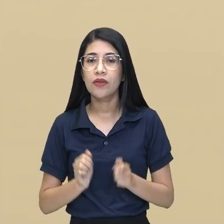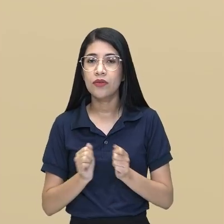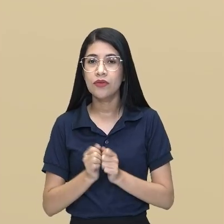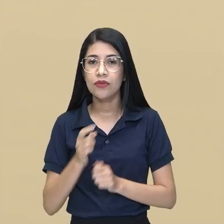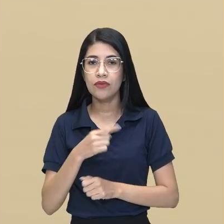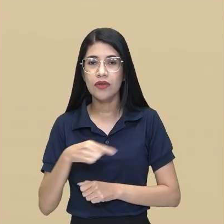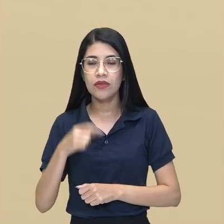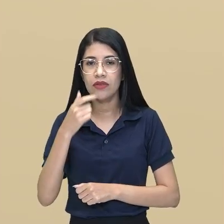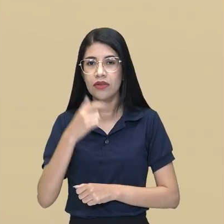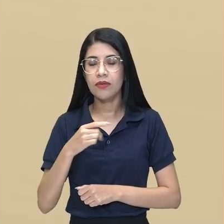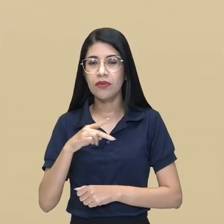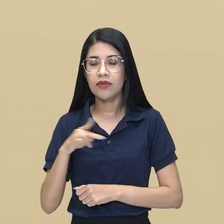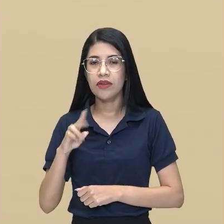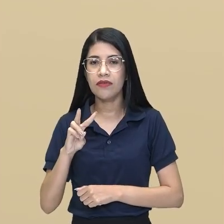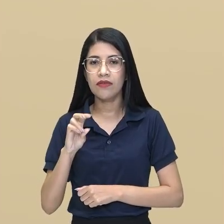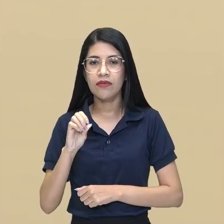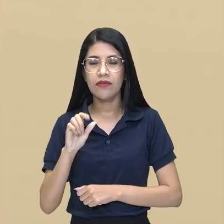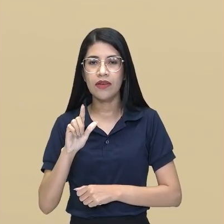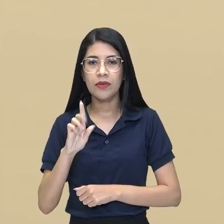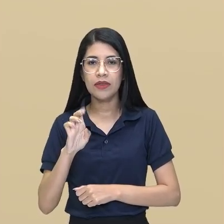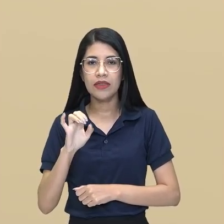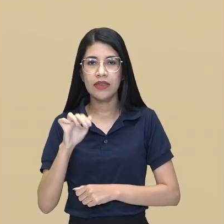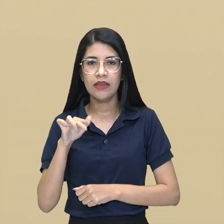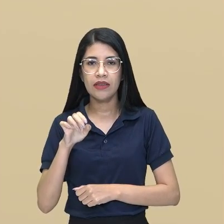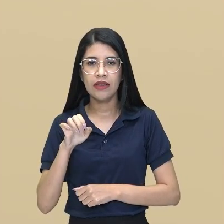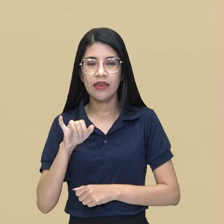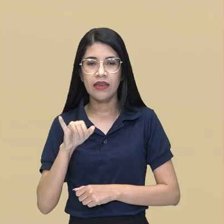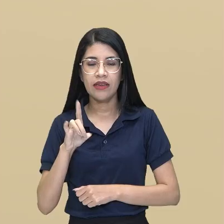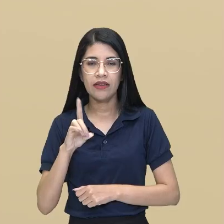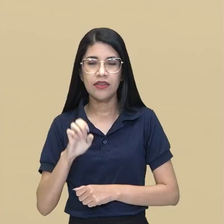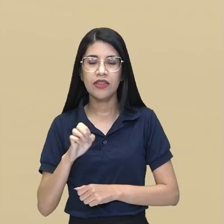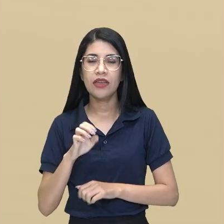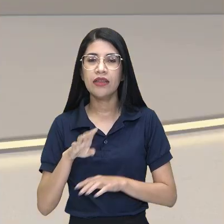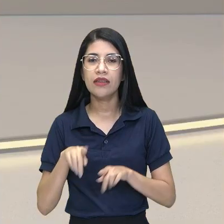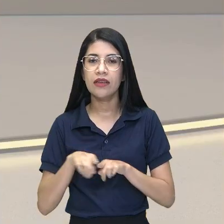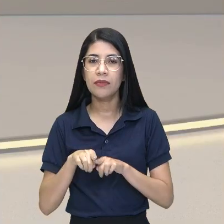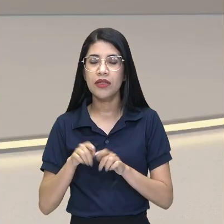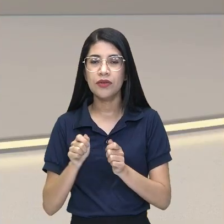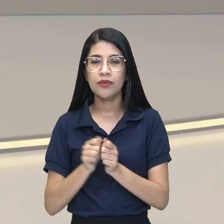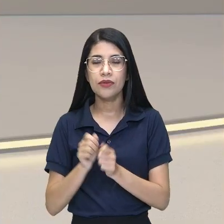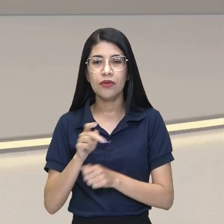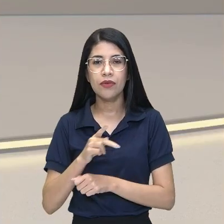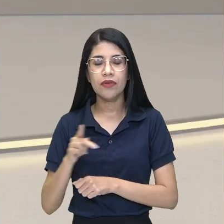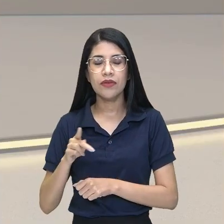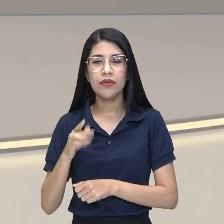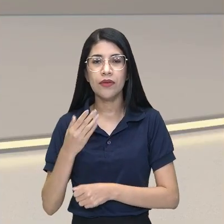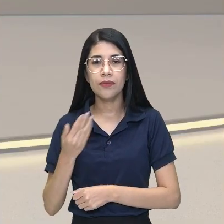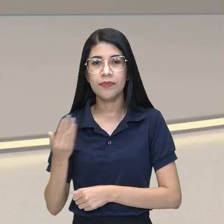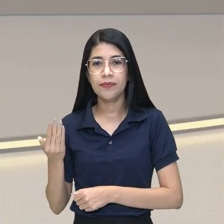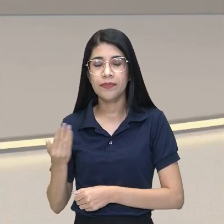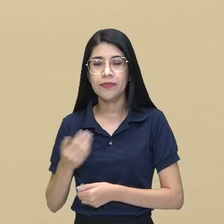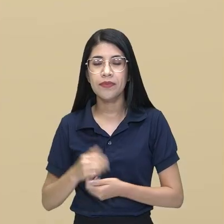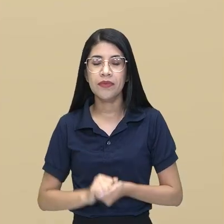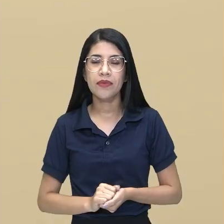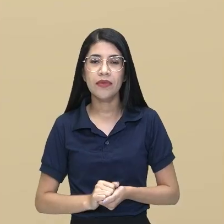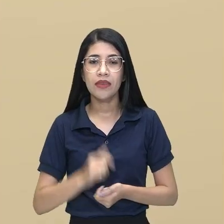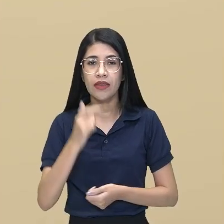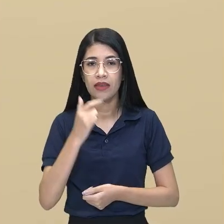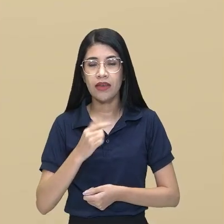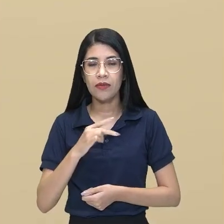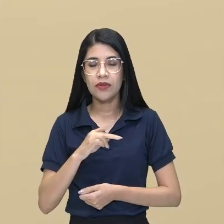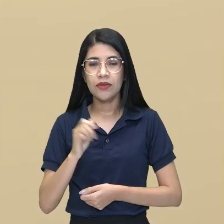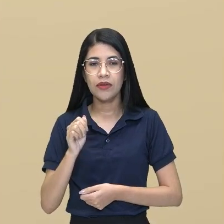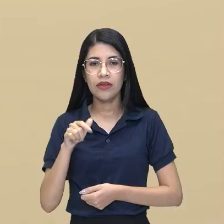professora Valcineide Malta, bem acompanhada com outro professor de matemática. Muito bem, meus queridos alunos, aqui quem vos fala é o professor